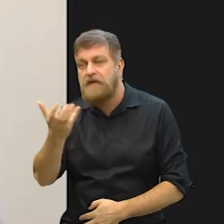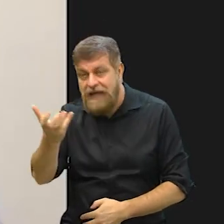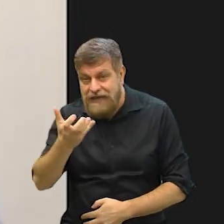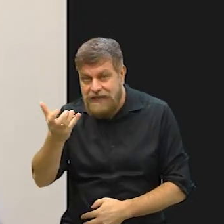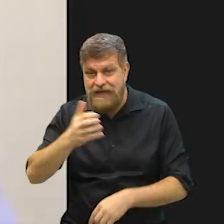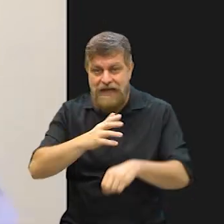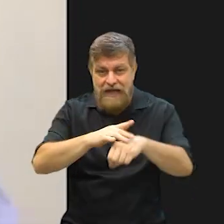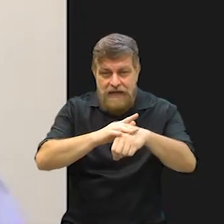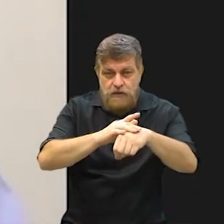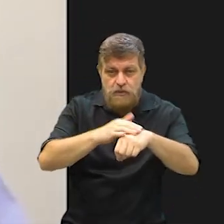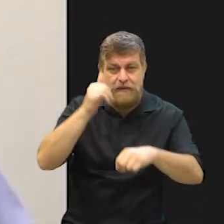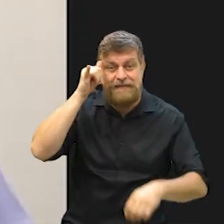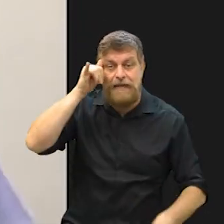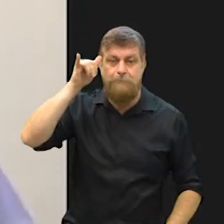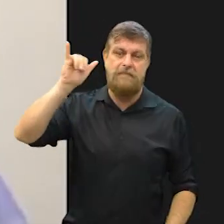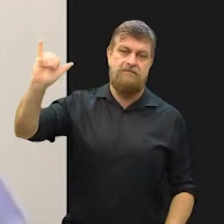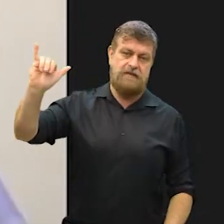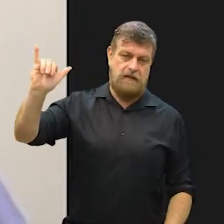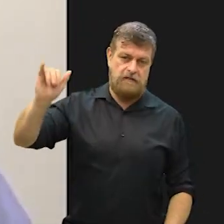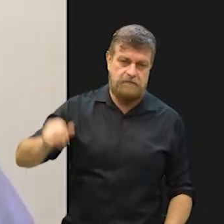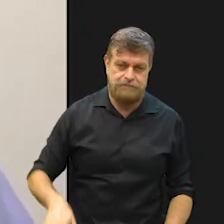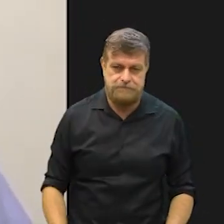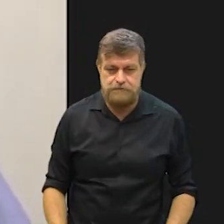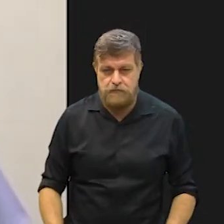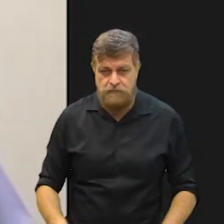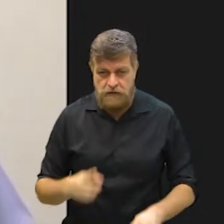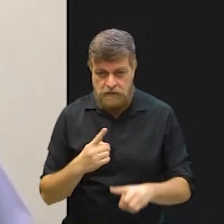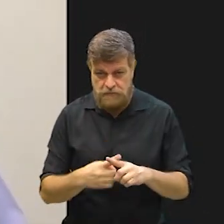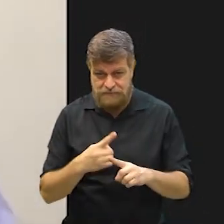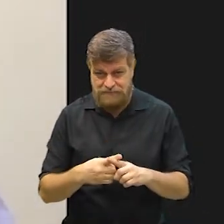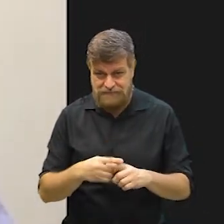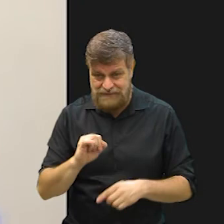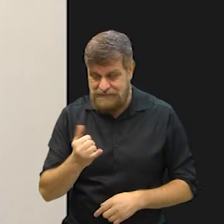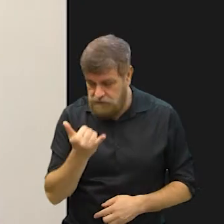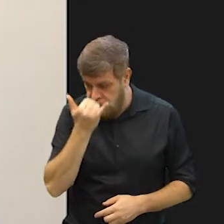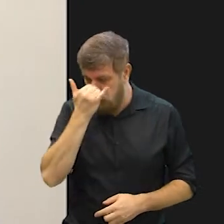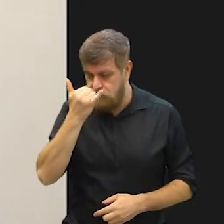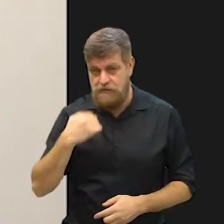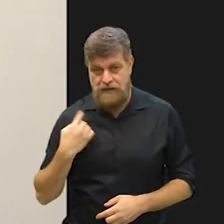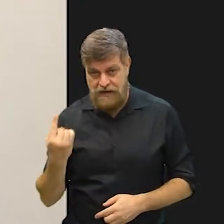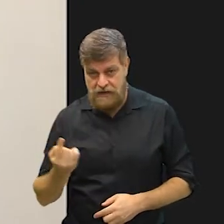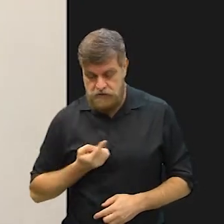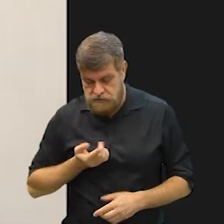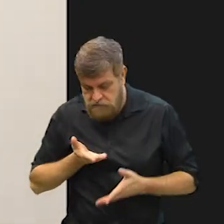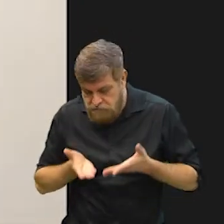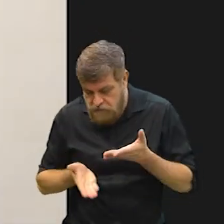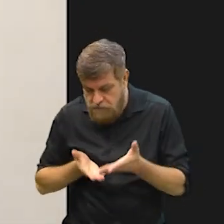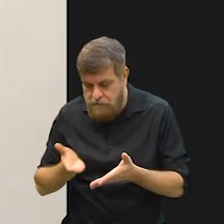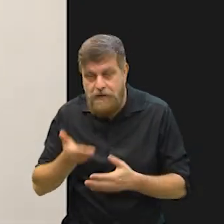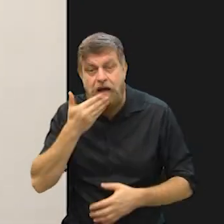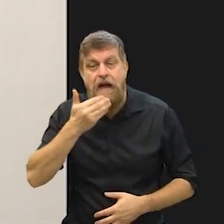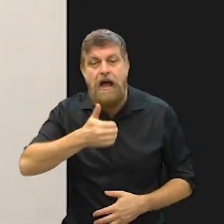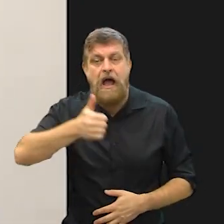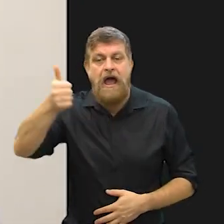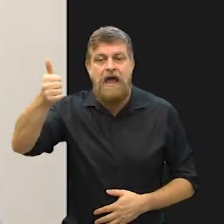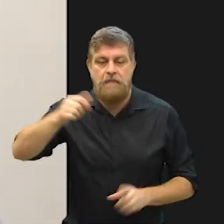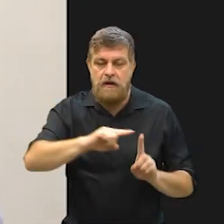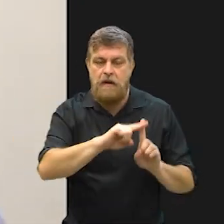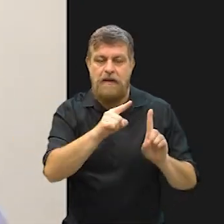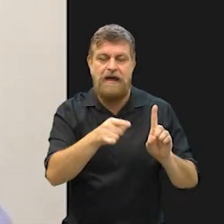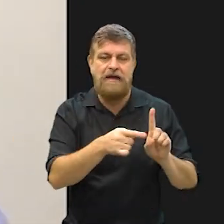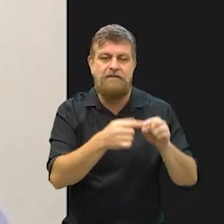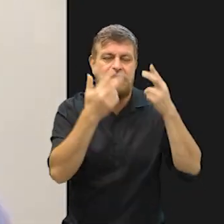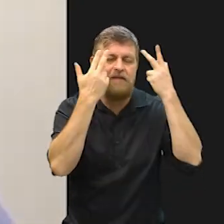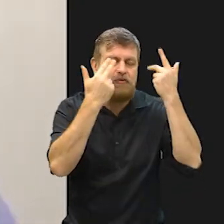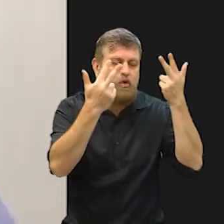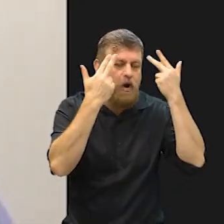e prevenir doenças do bebê. Tá? Porque quando elas acontecem, a gente vai lá e trata, mas é melhor que